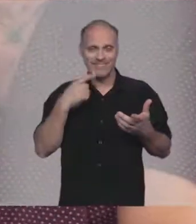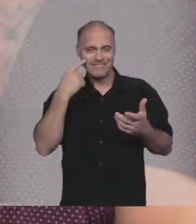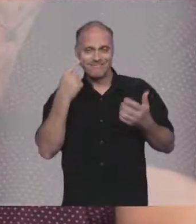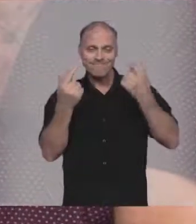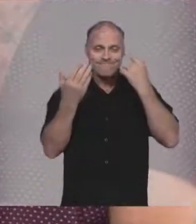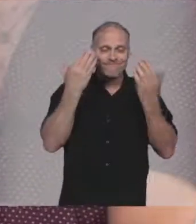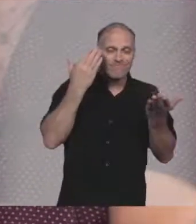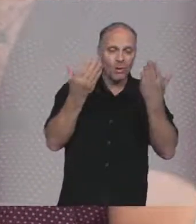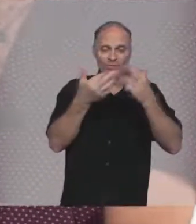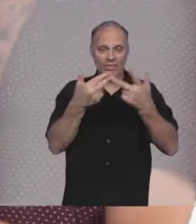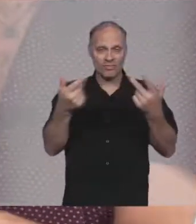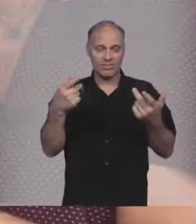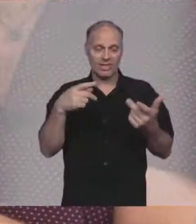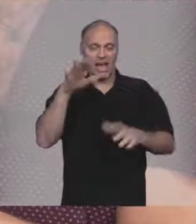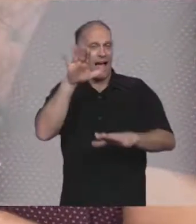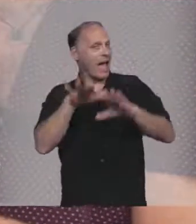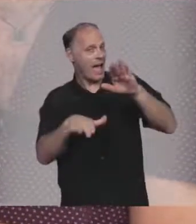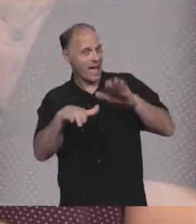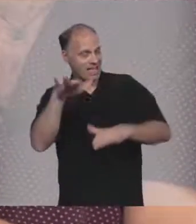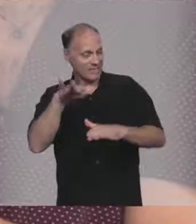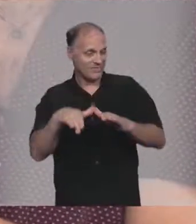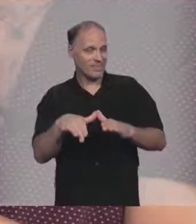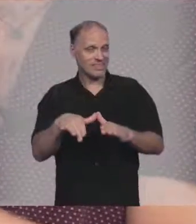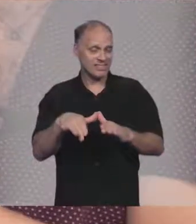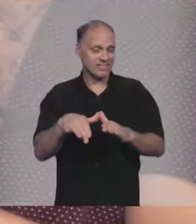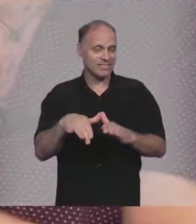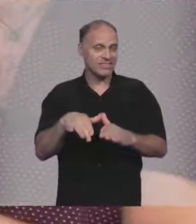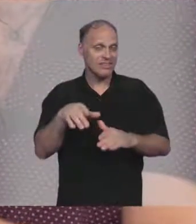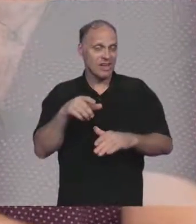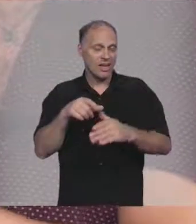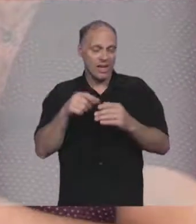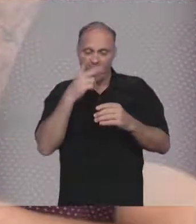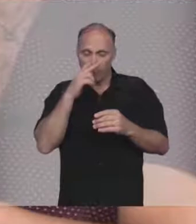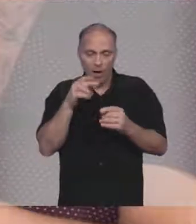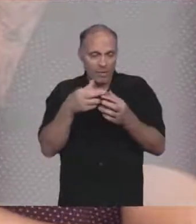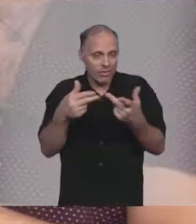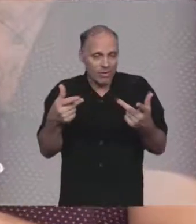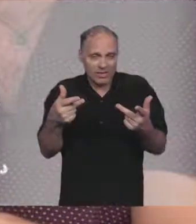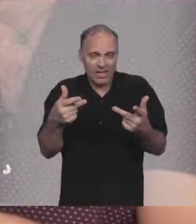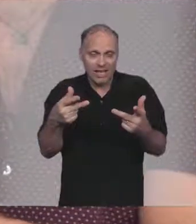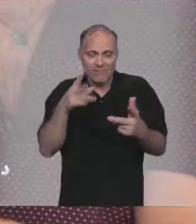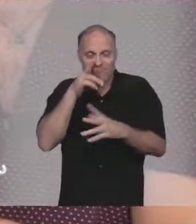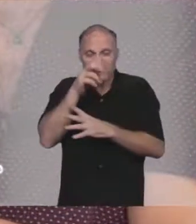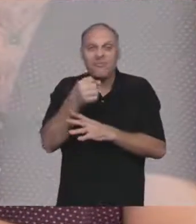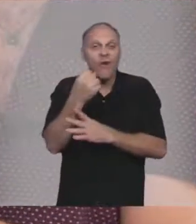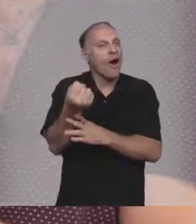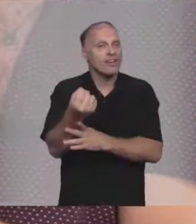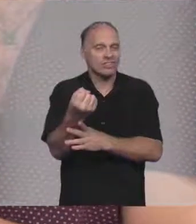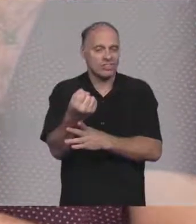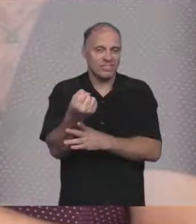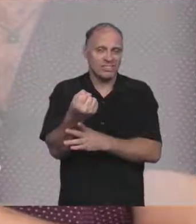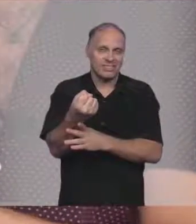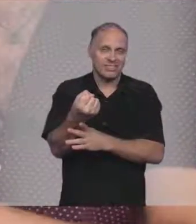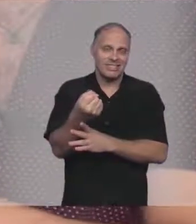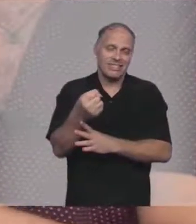há entre um e outro. Às vezes, um vão muito tênue, é uma linha tênue, né? Então é